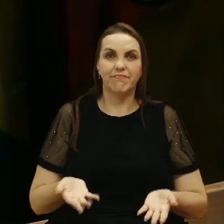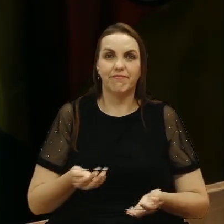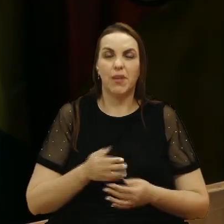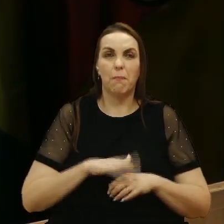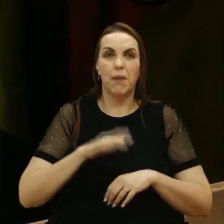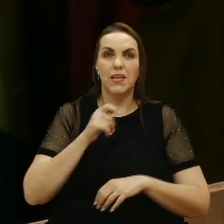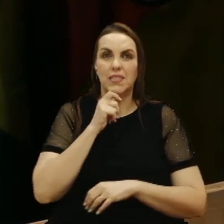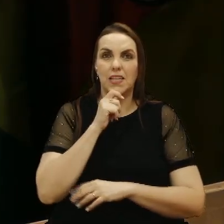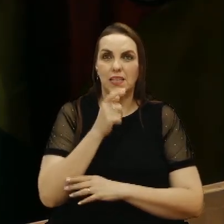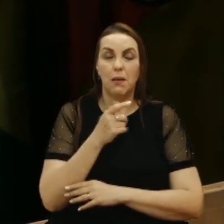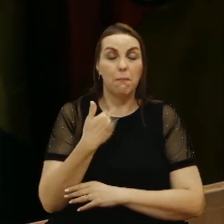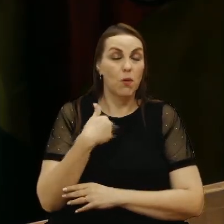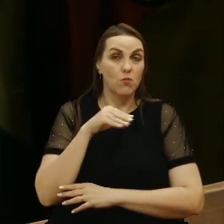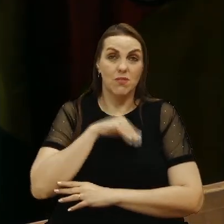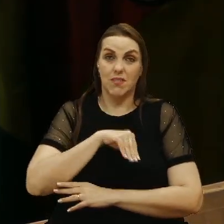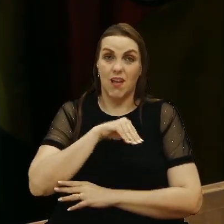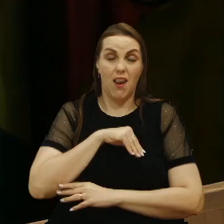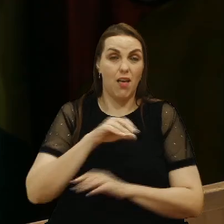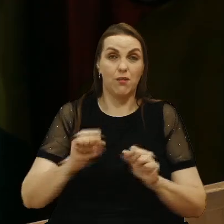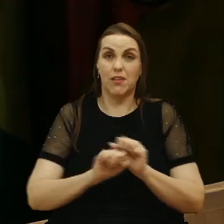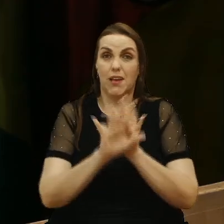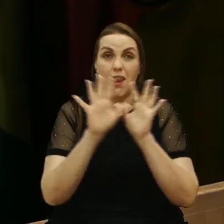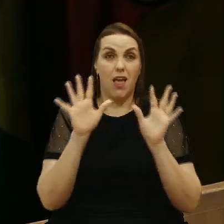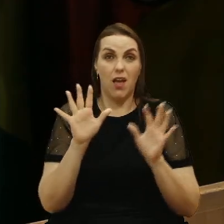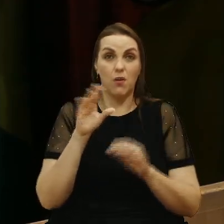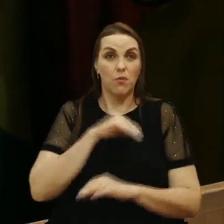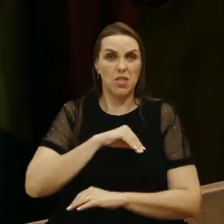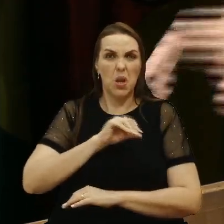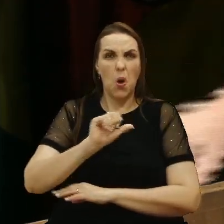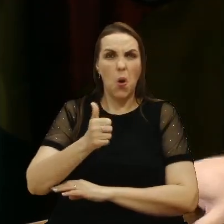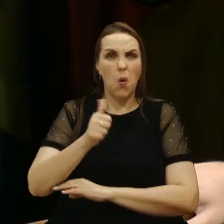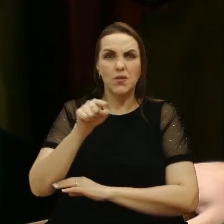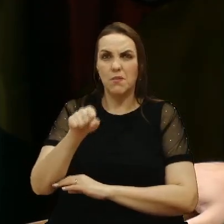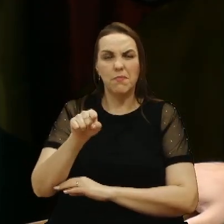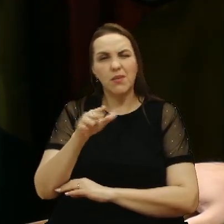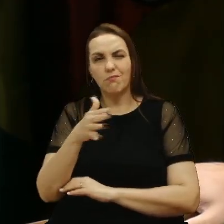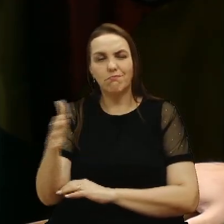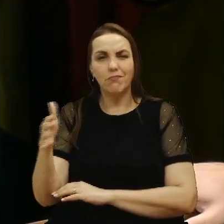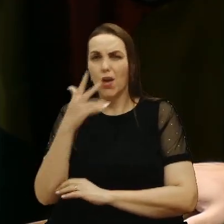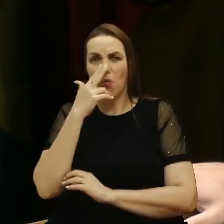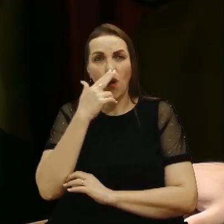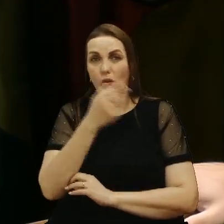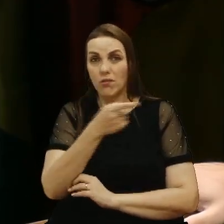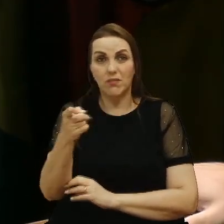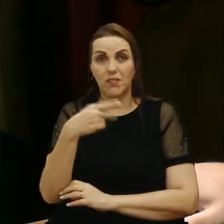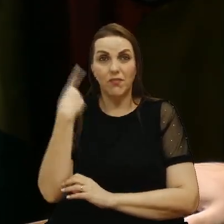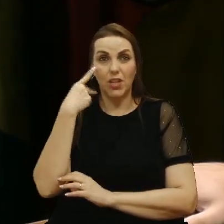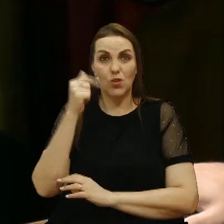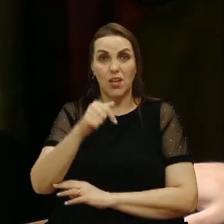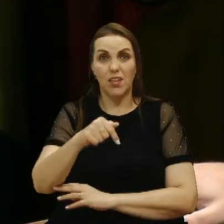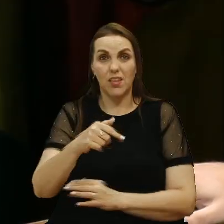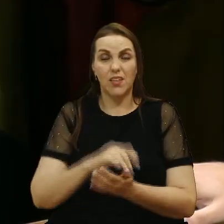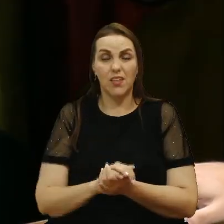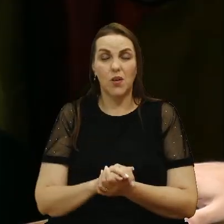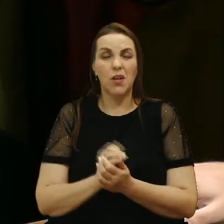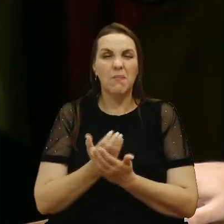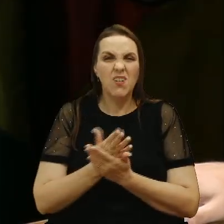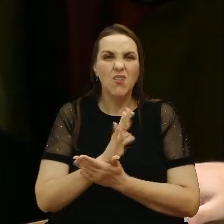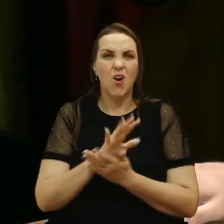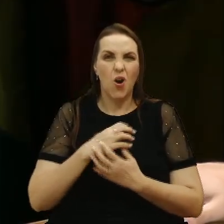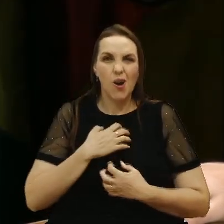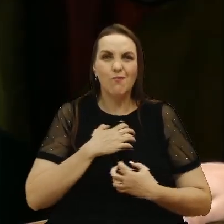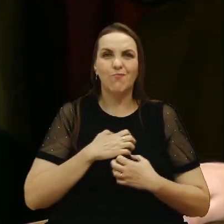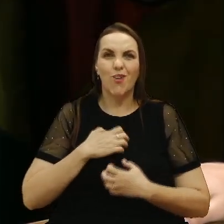isso, meu salário é muito transparente, ganho 11 mil e pouco, igual todos os vereadores aqui. O que me incomoda é